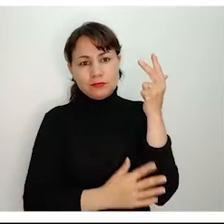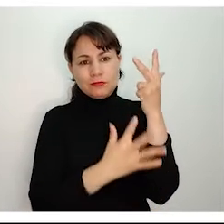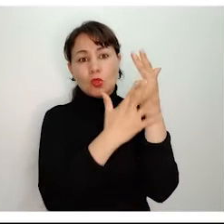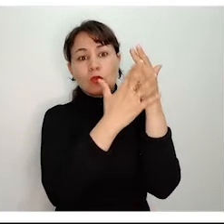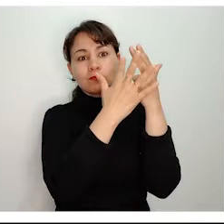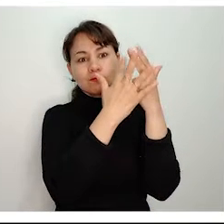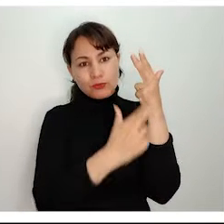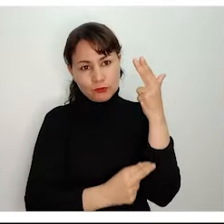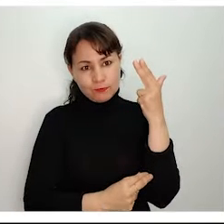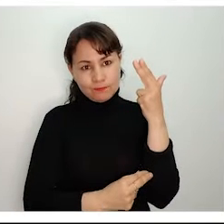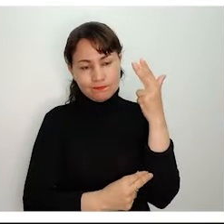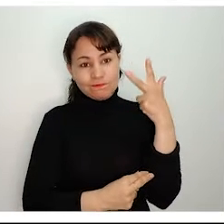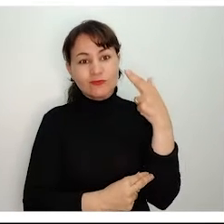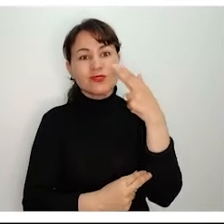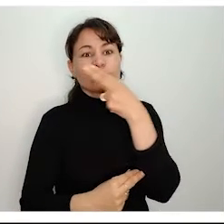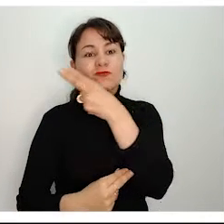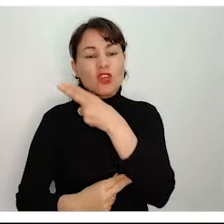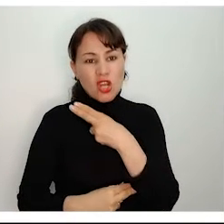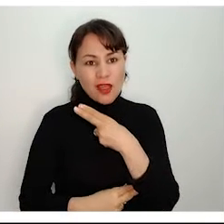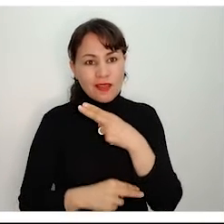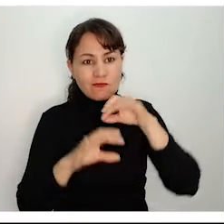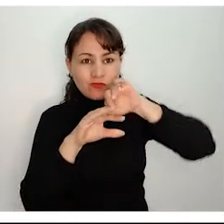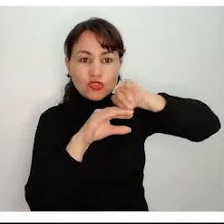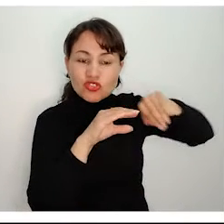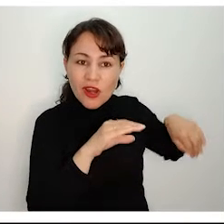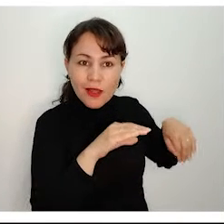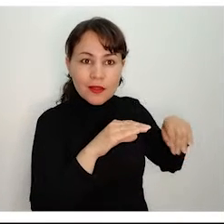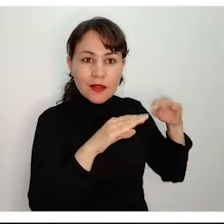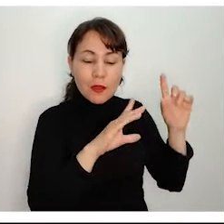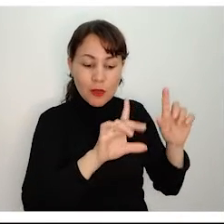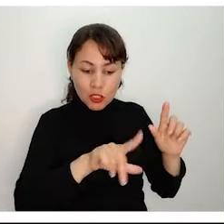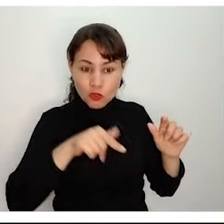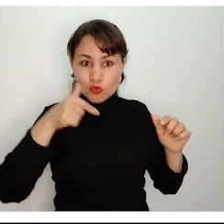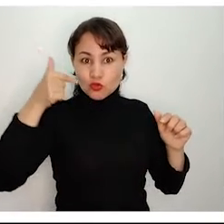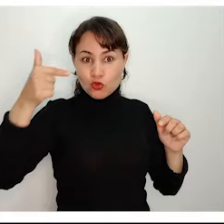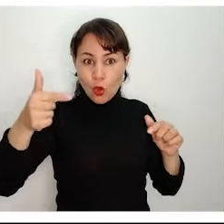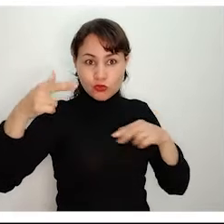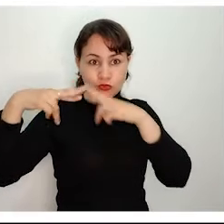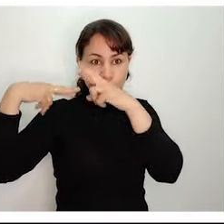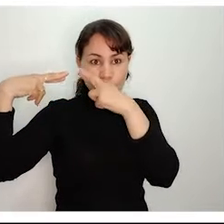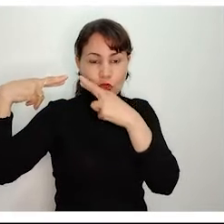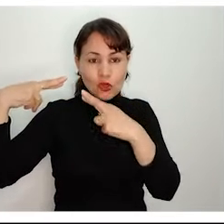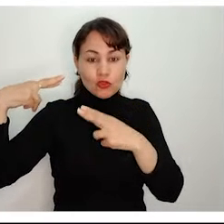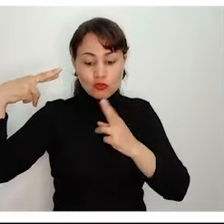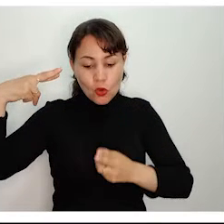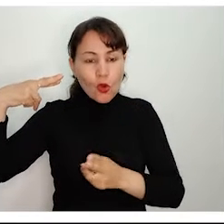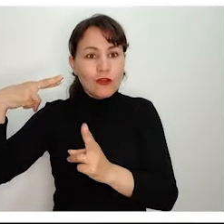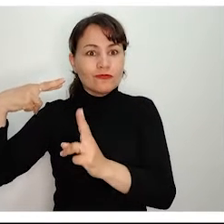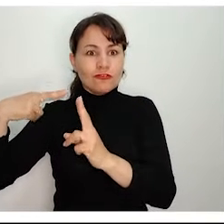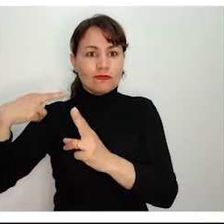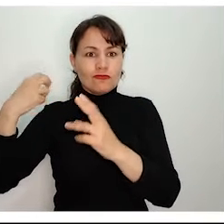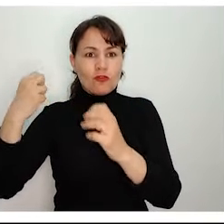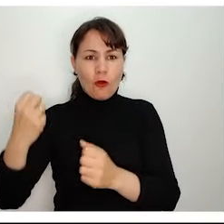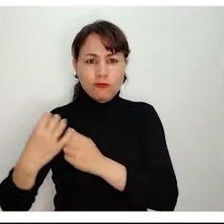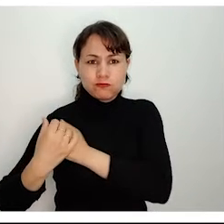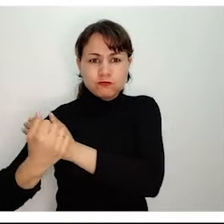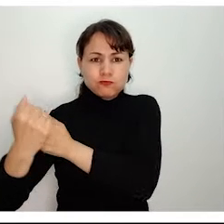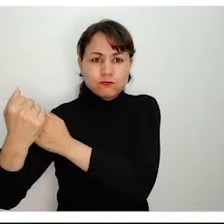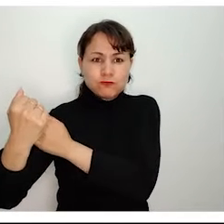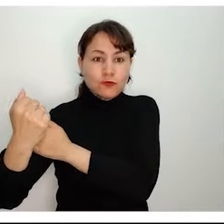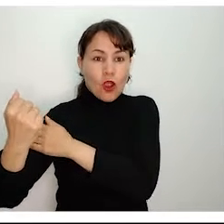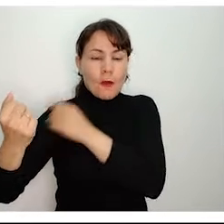aquelas ramificações que não estão saudáveis, são retiradas para que os demais permaneçam perfeitos